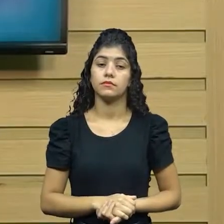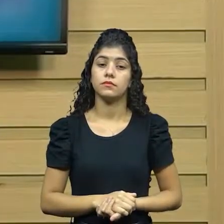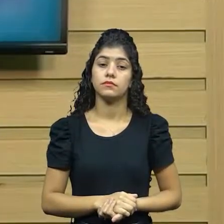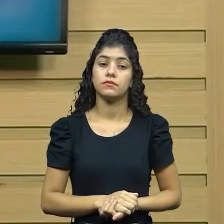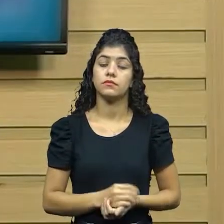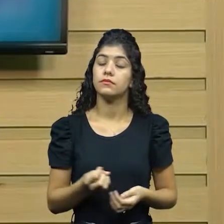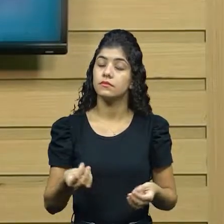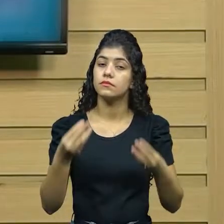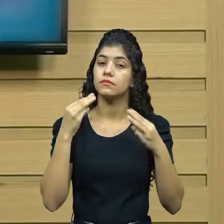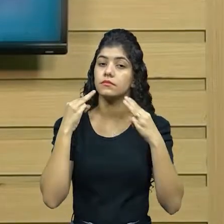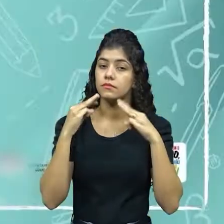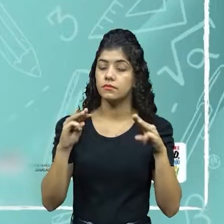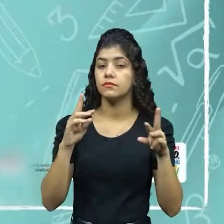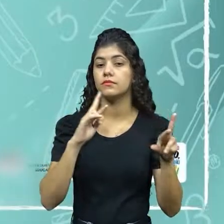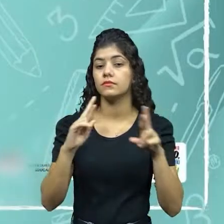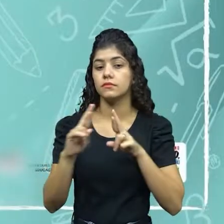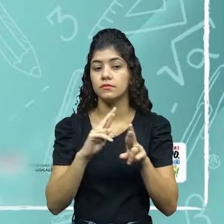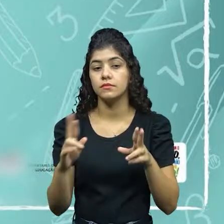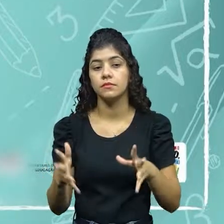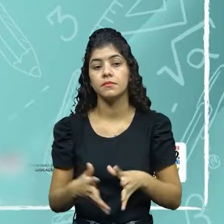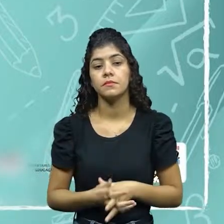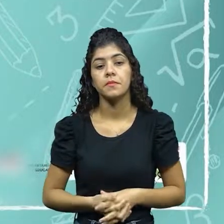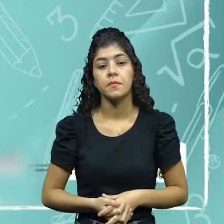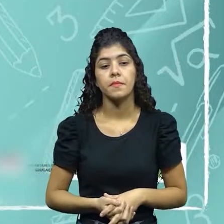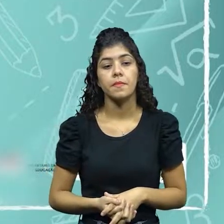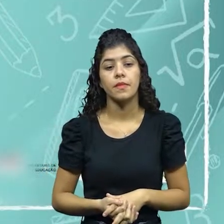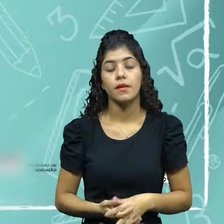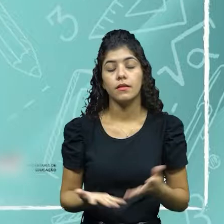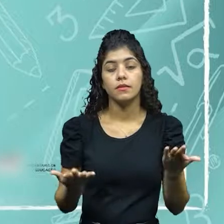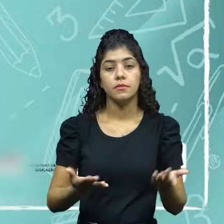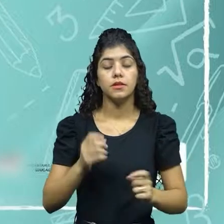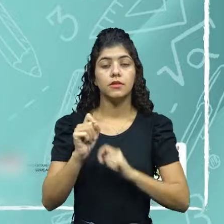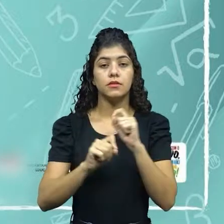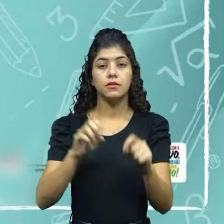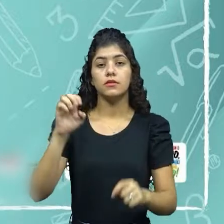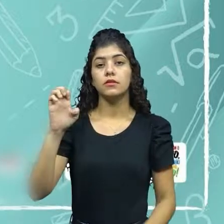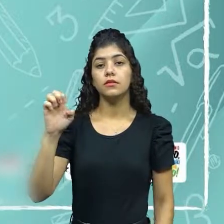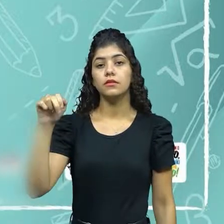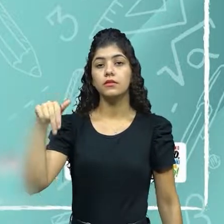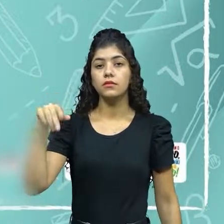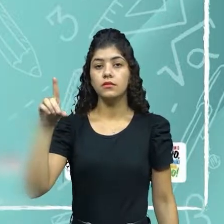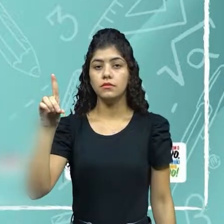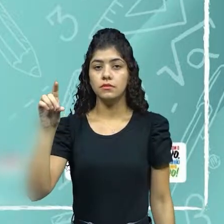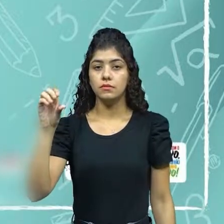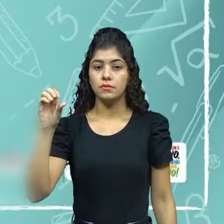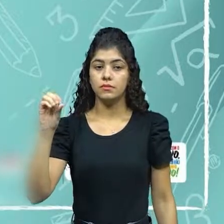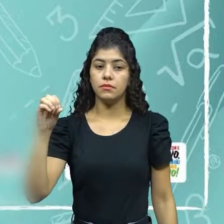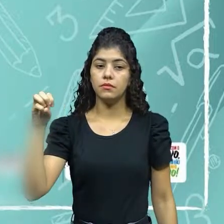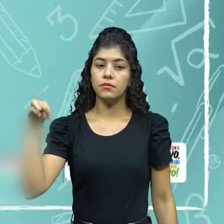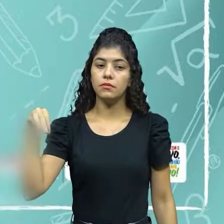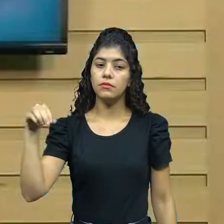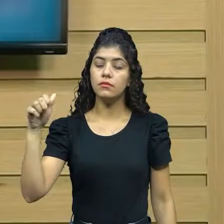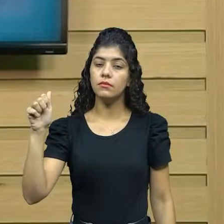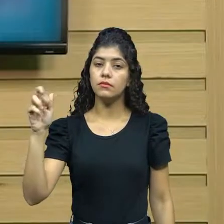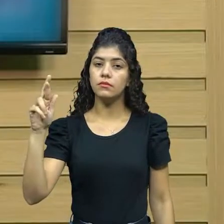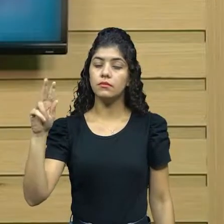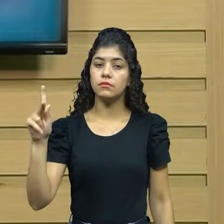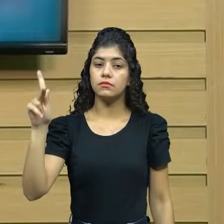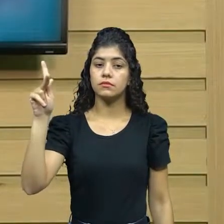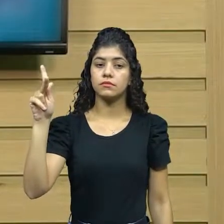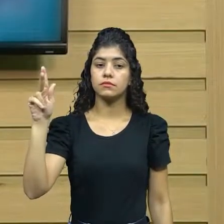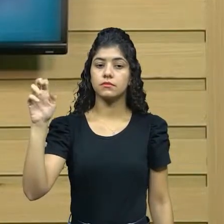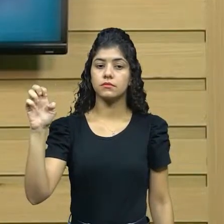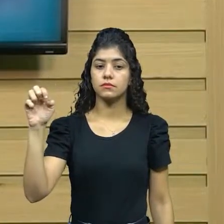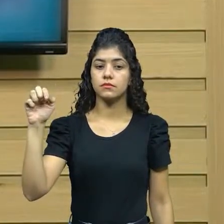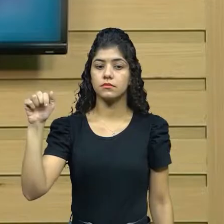de marketing de relacionamento. Outro tipo de marketing é o endomarketing. O que é endomarketing? A palavra